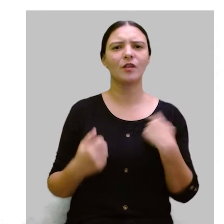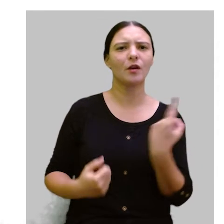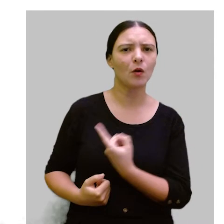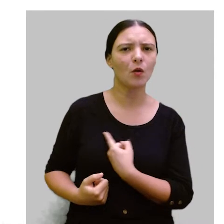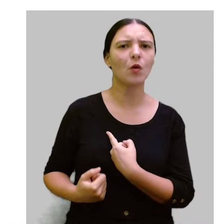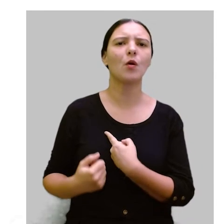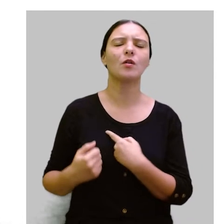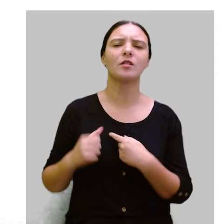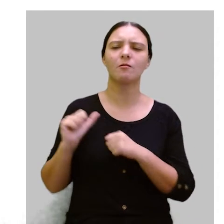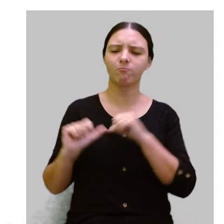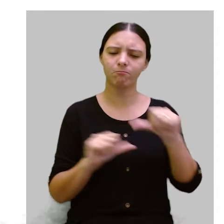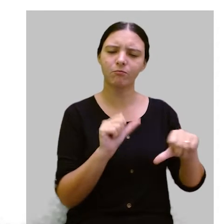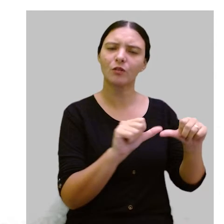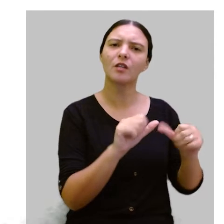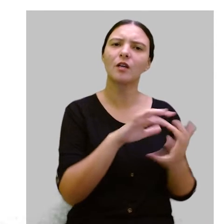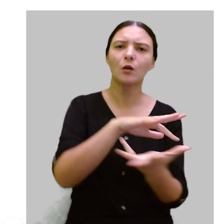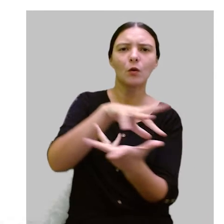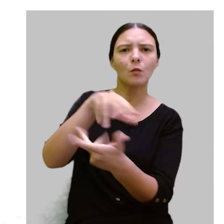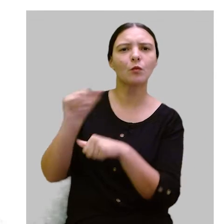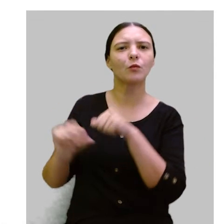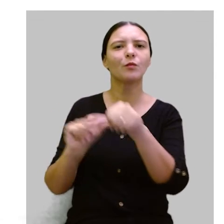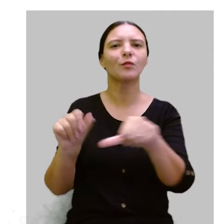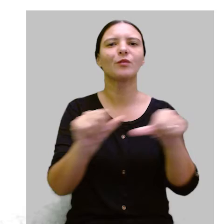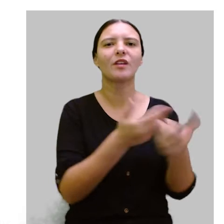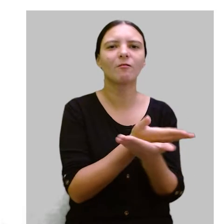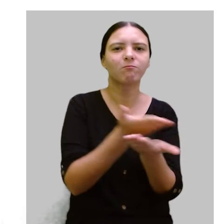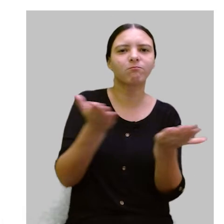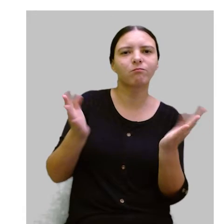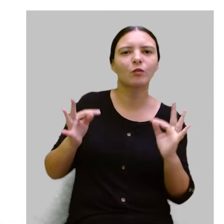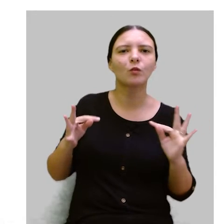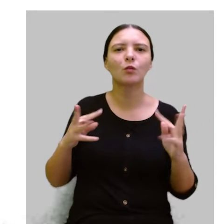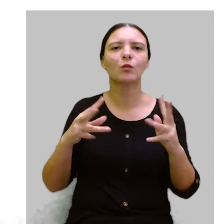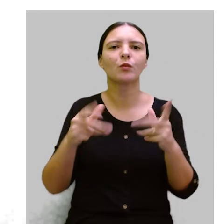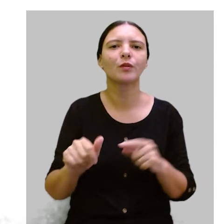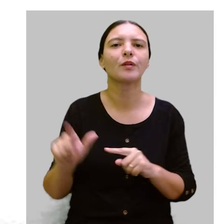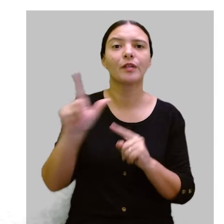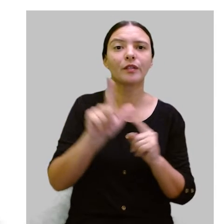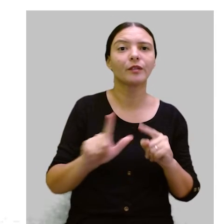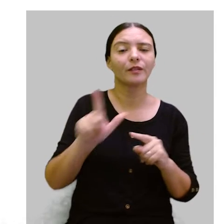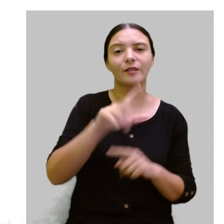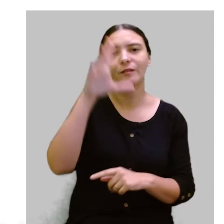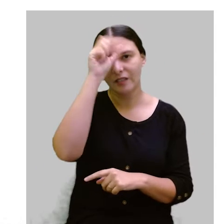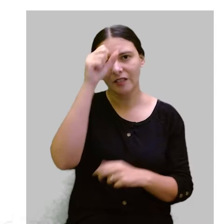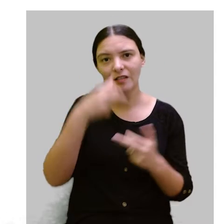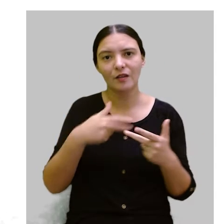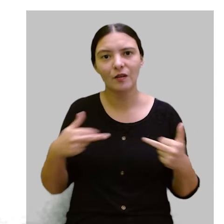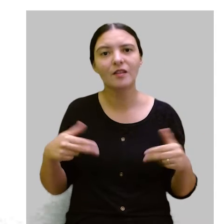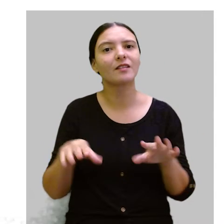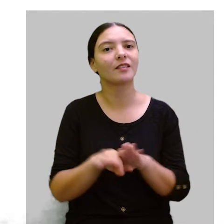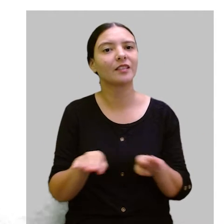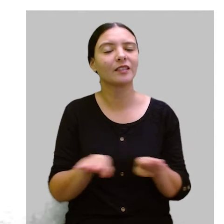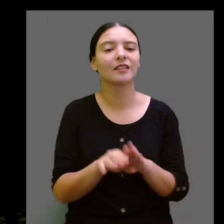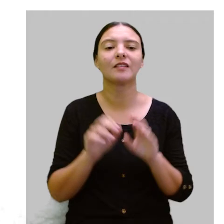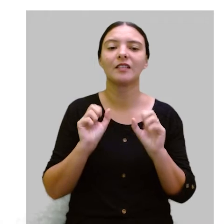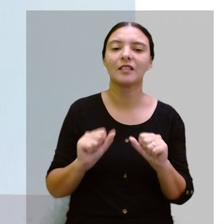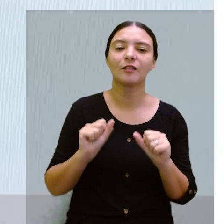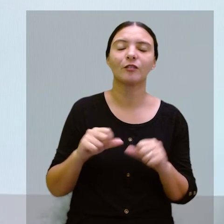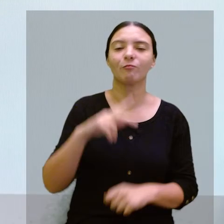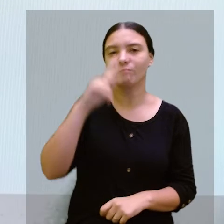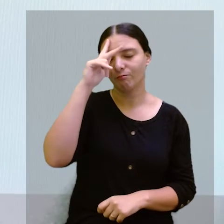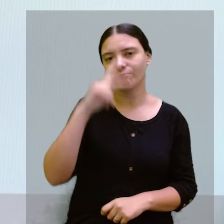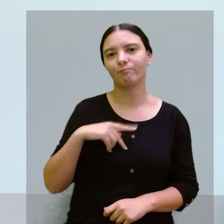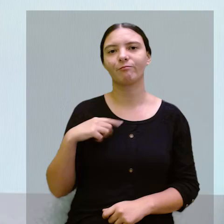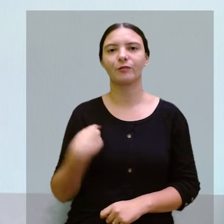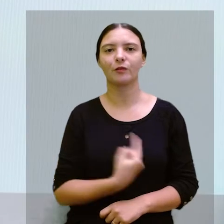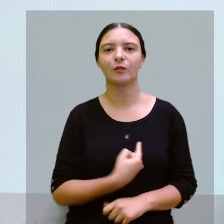Transformar o que nos rodeia também. Então, a literatura tem alguma coisa de aprender sobre isso com ela, mas tem alguma coisa de que ela também transforma a gente, ela